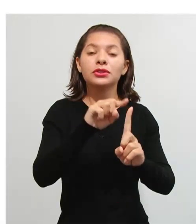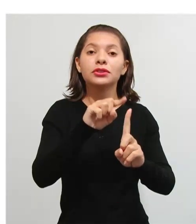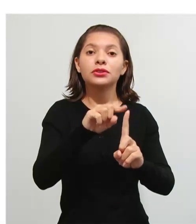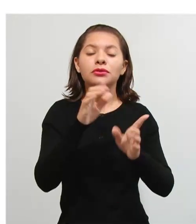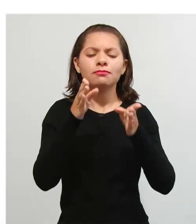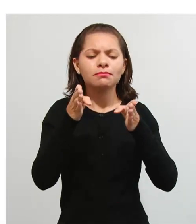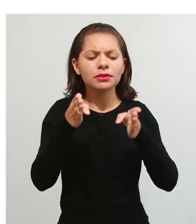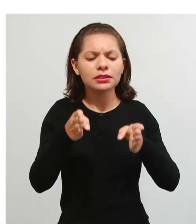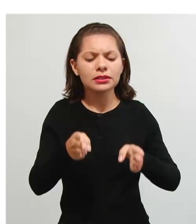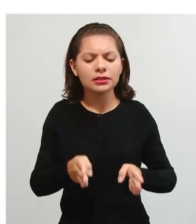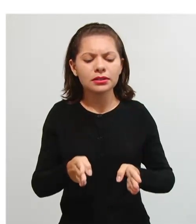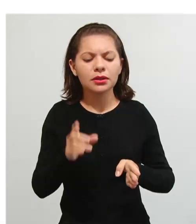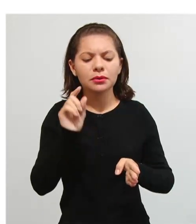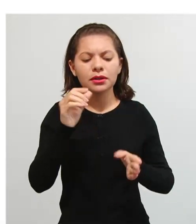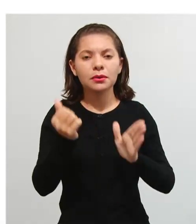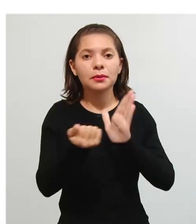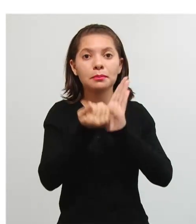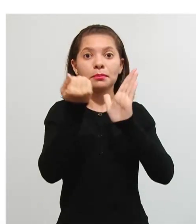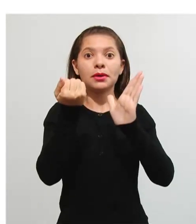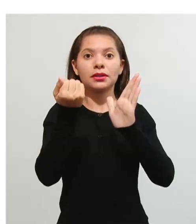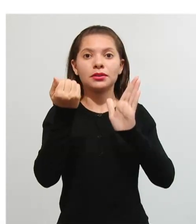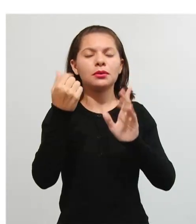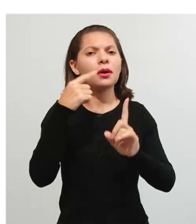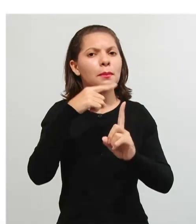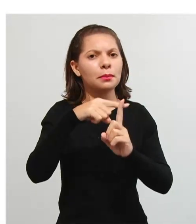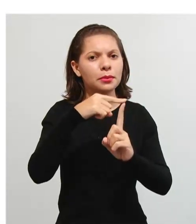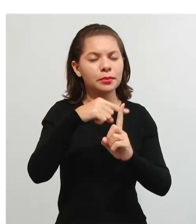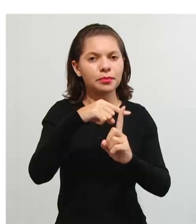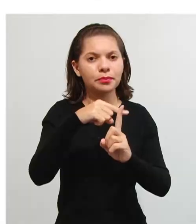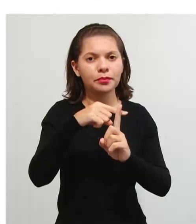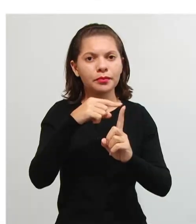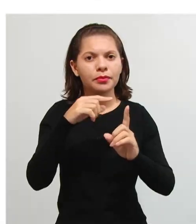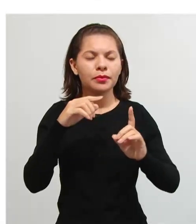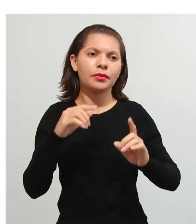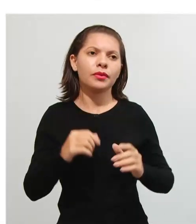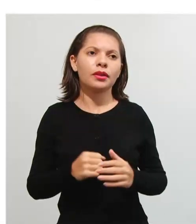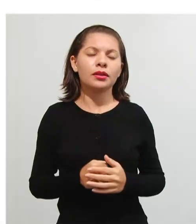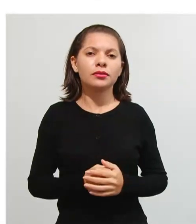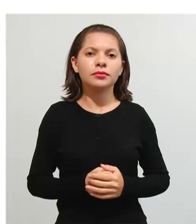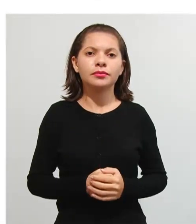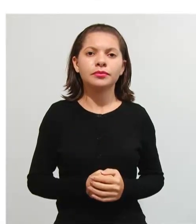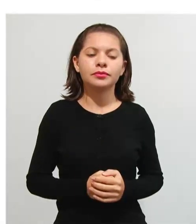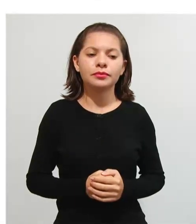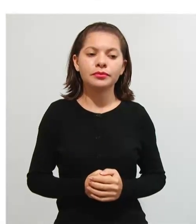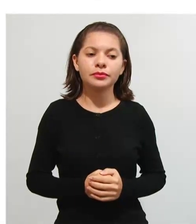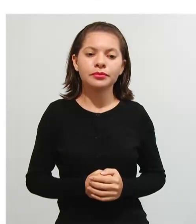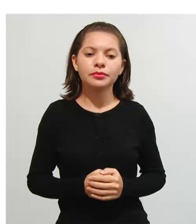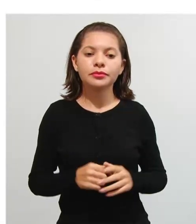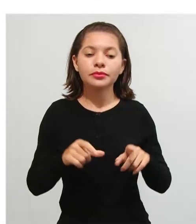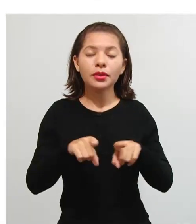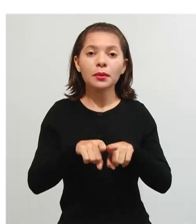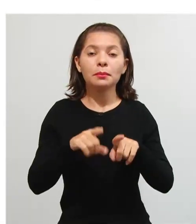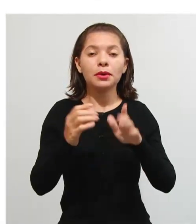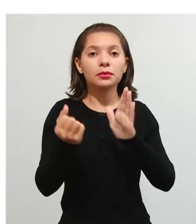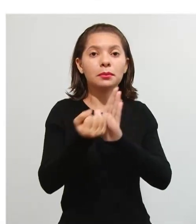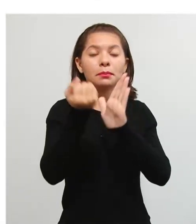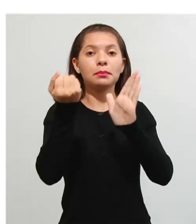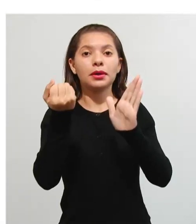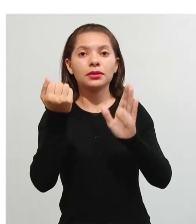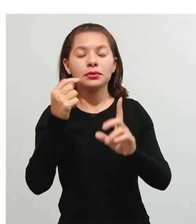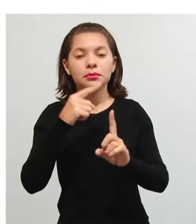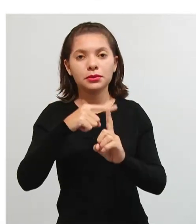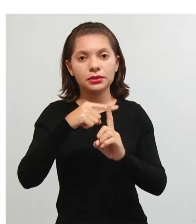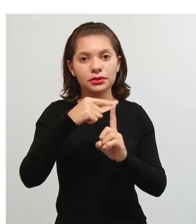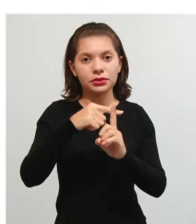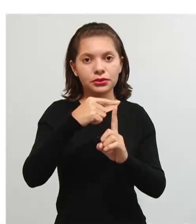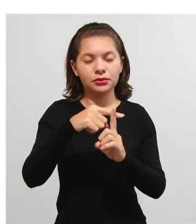central o impacto positivo no desempenho delas, né? Além do impacto positivo também